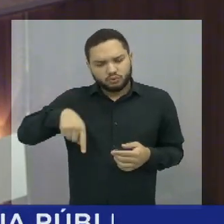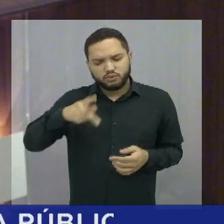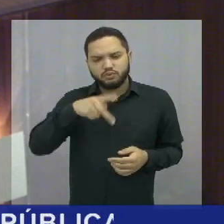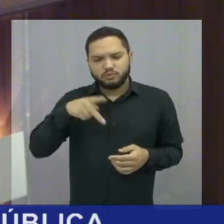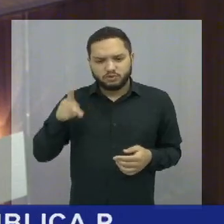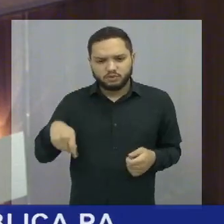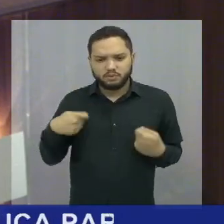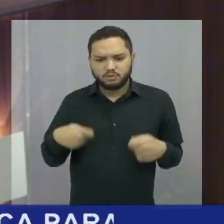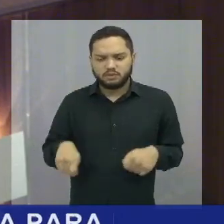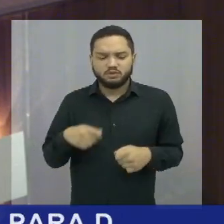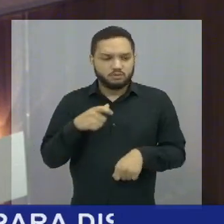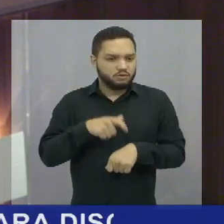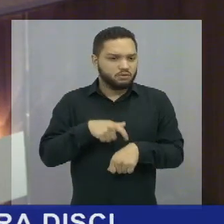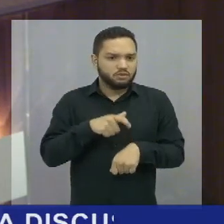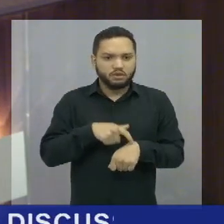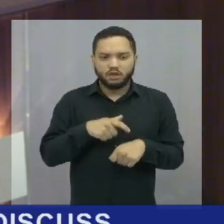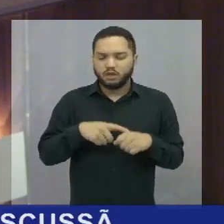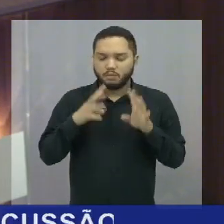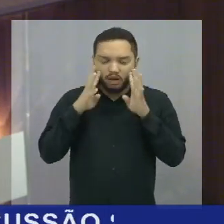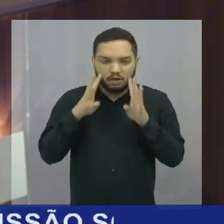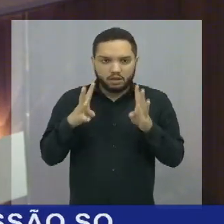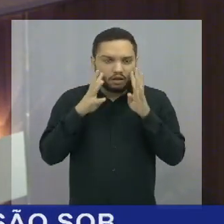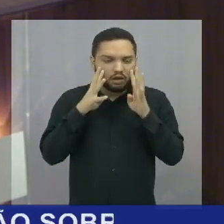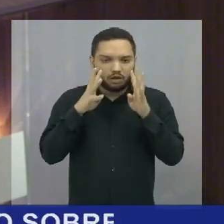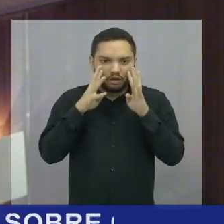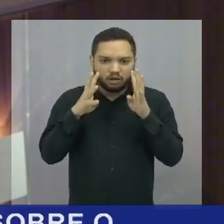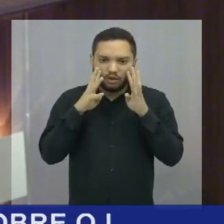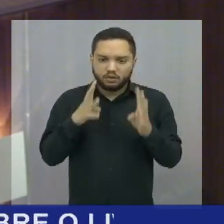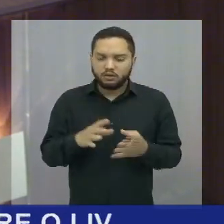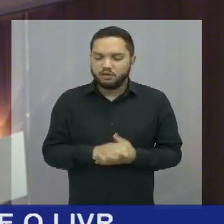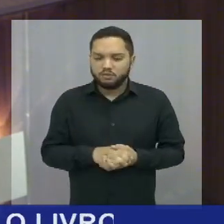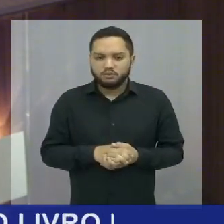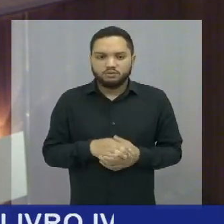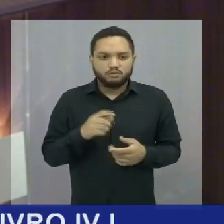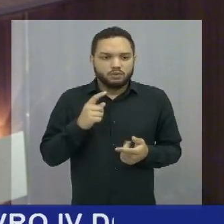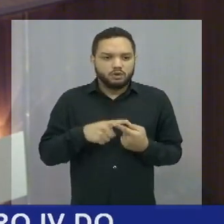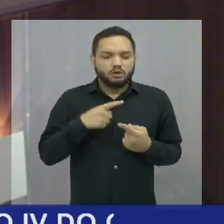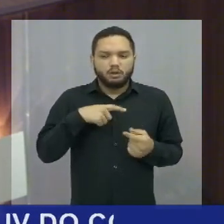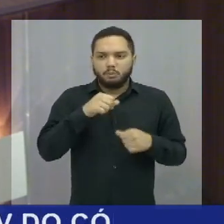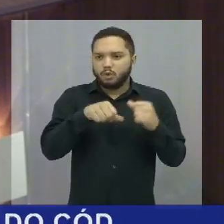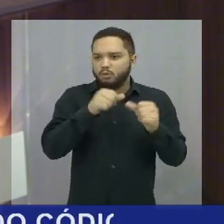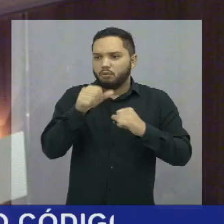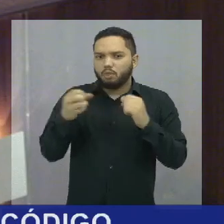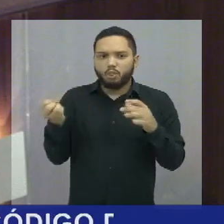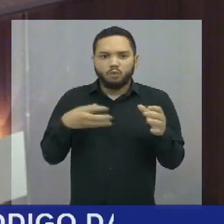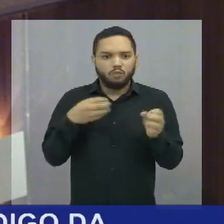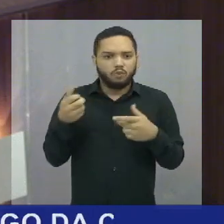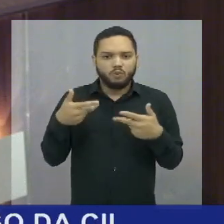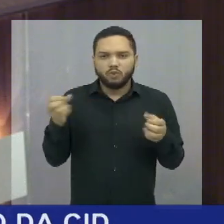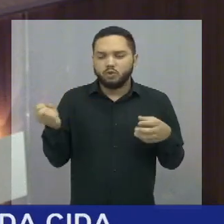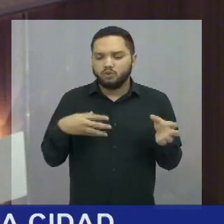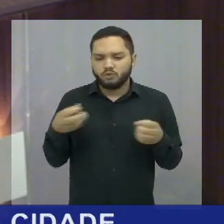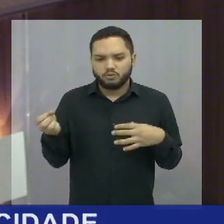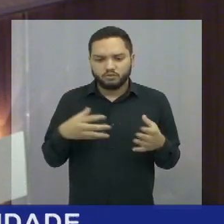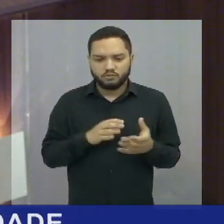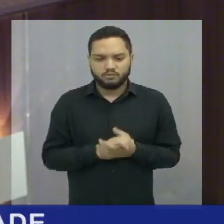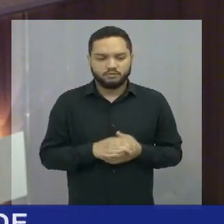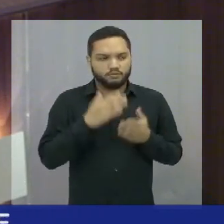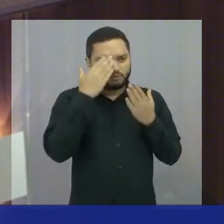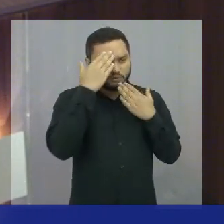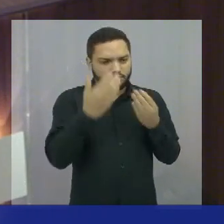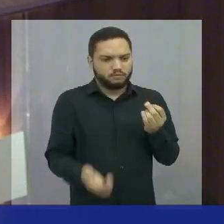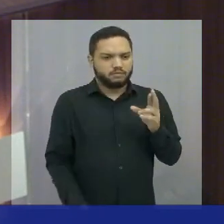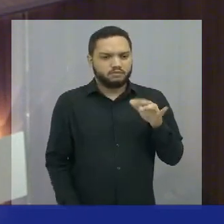todo tempo atentos às mudanças. Eu agradeço o doutor Rodrigo, o Maírton,